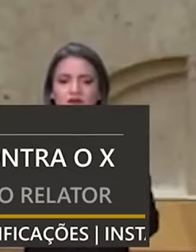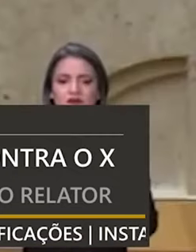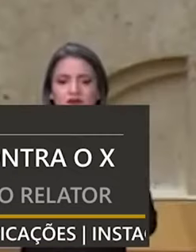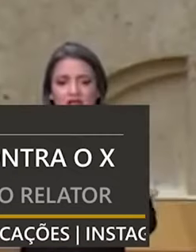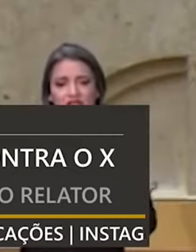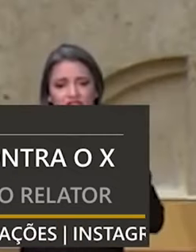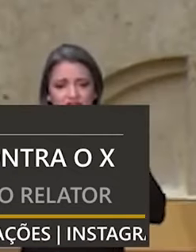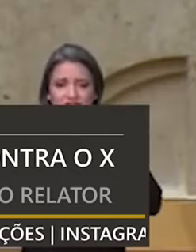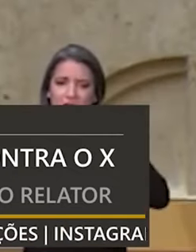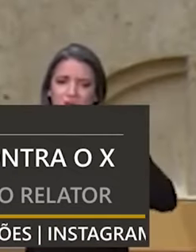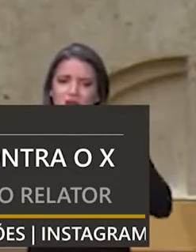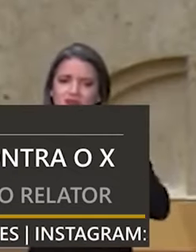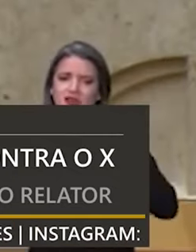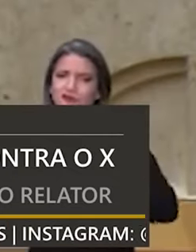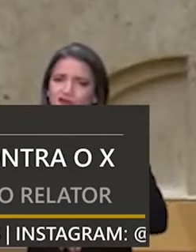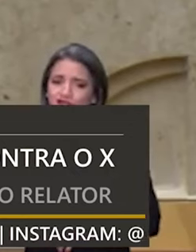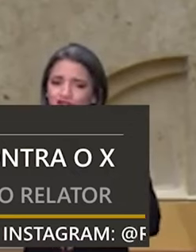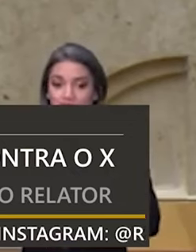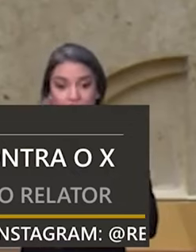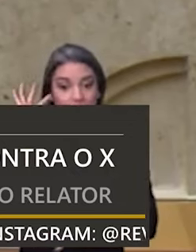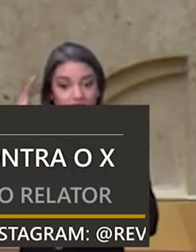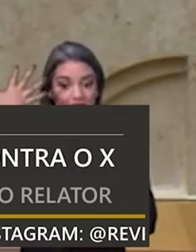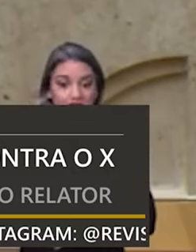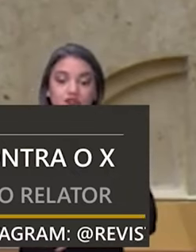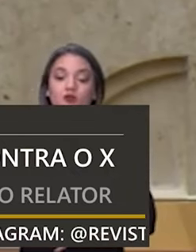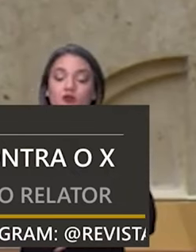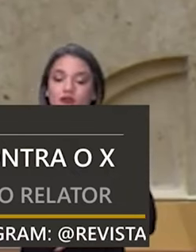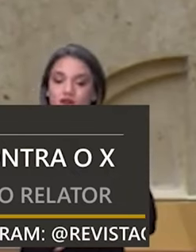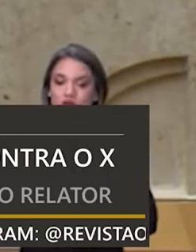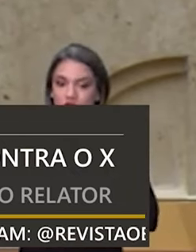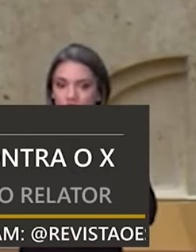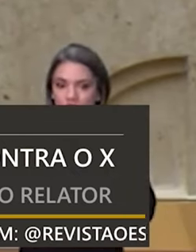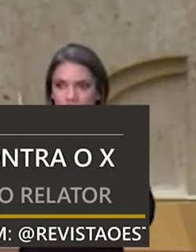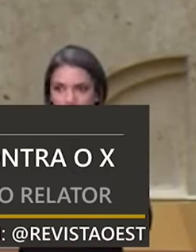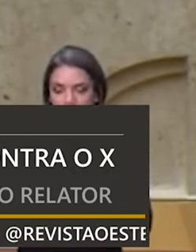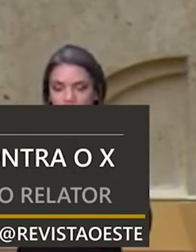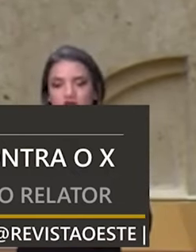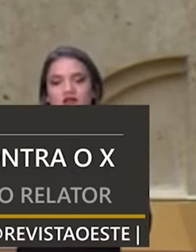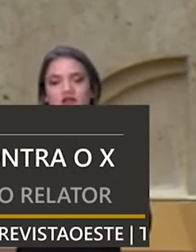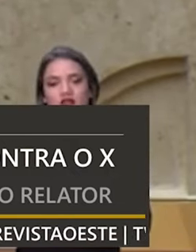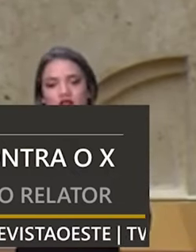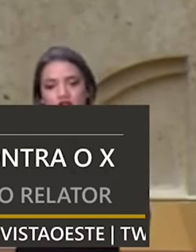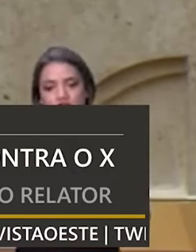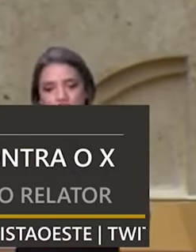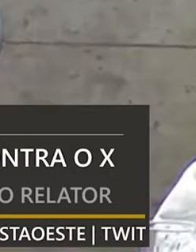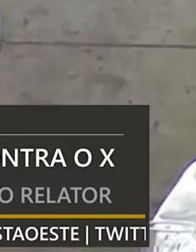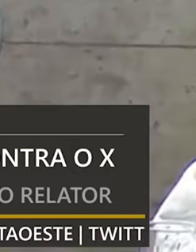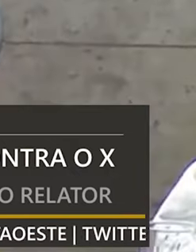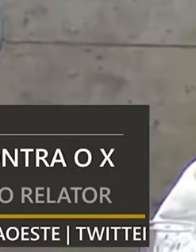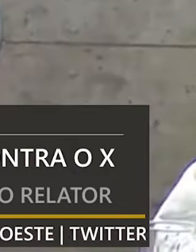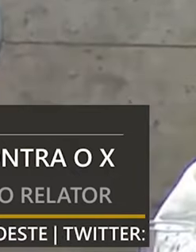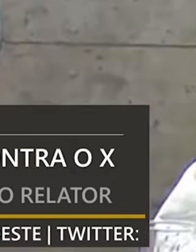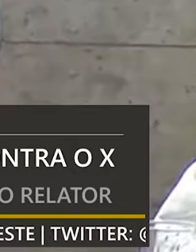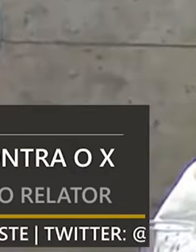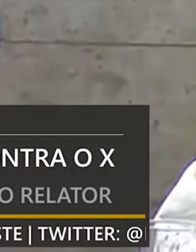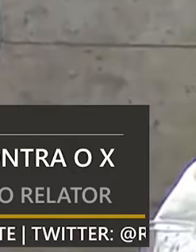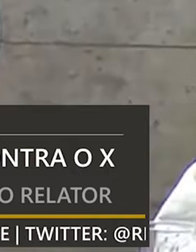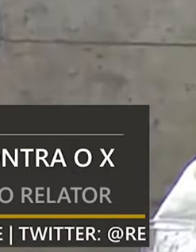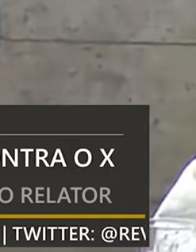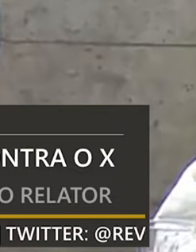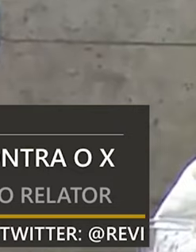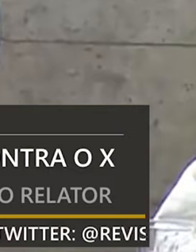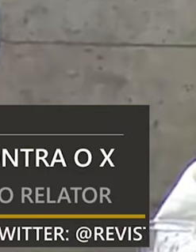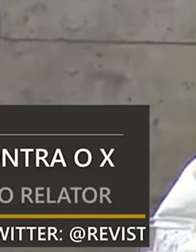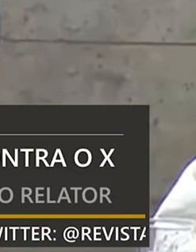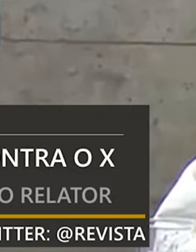de 2021 na Itália a corrupção conquistou a impunidade aqui entre nós ela quer a vingança ela quer ir